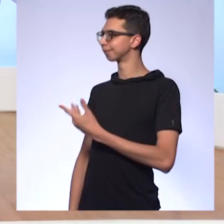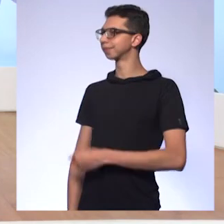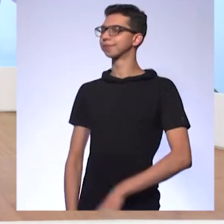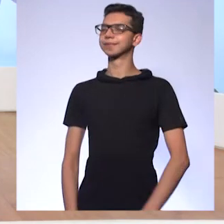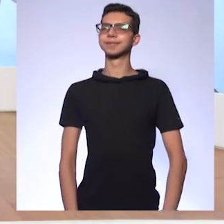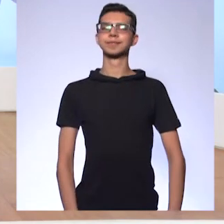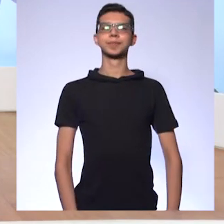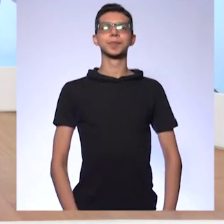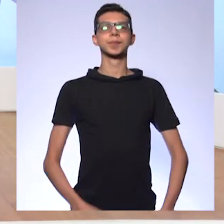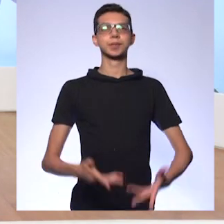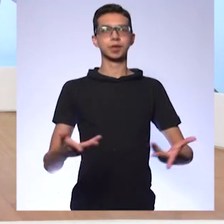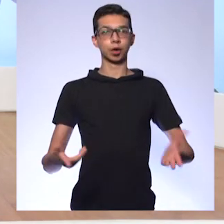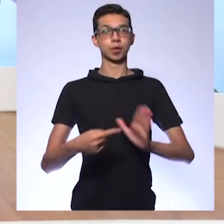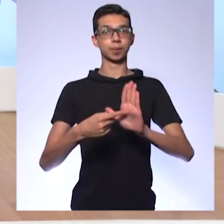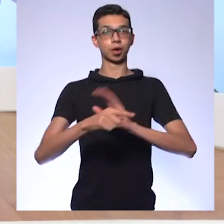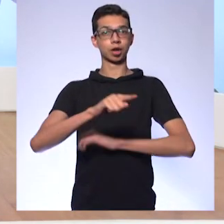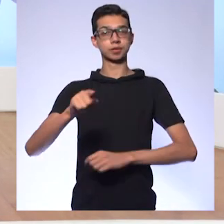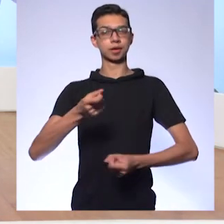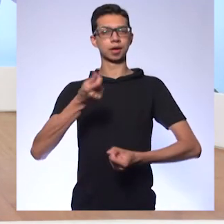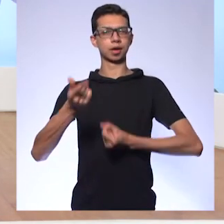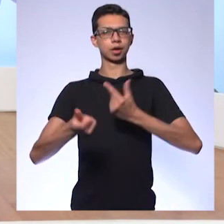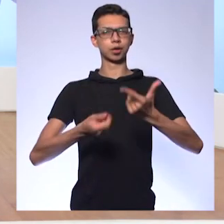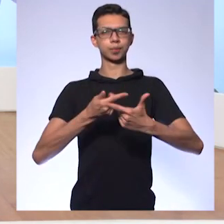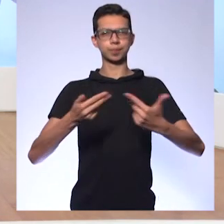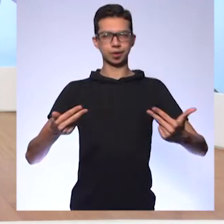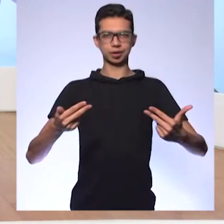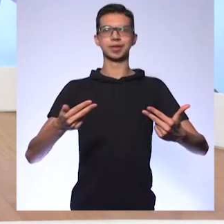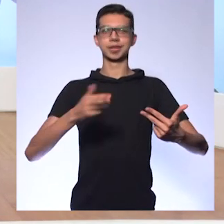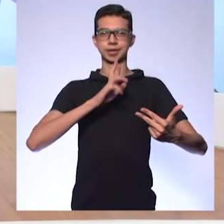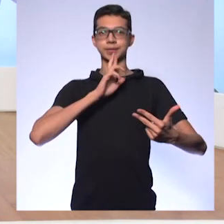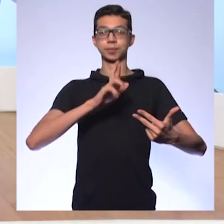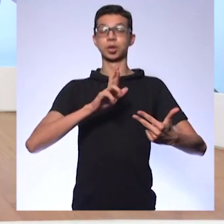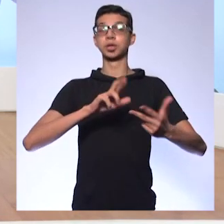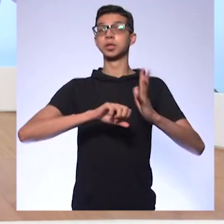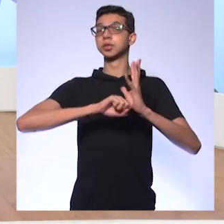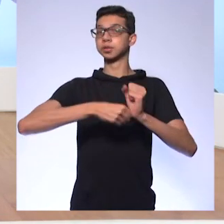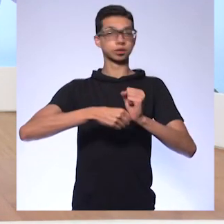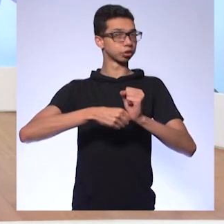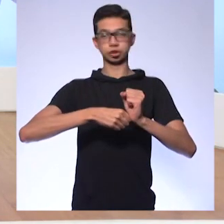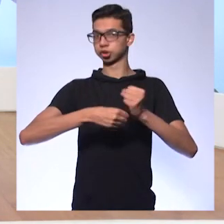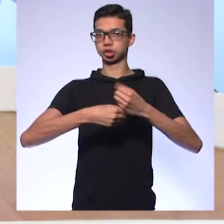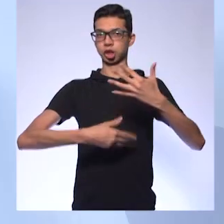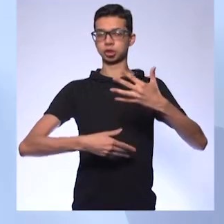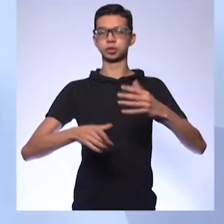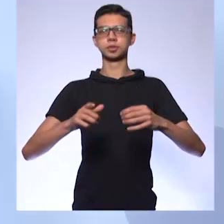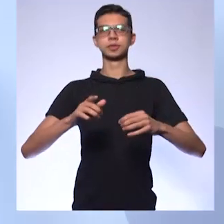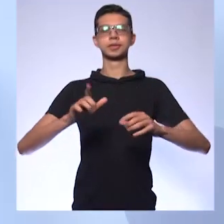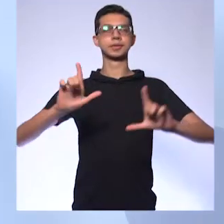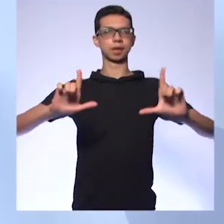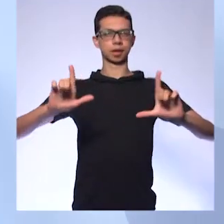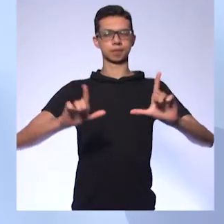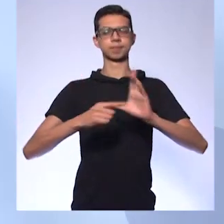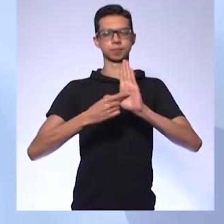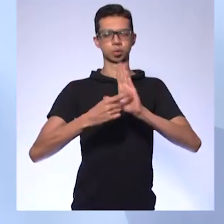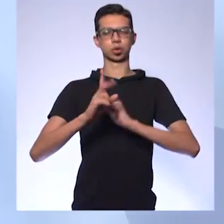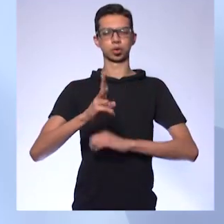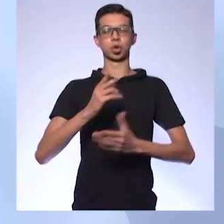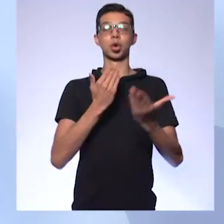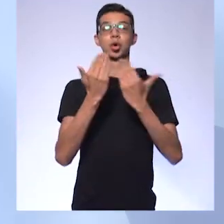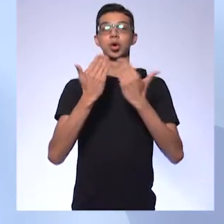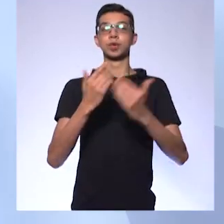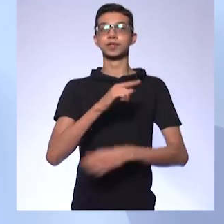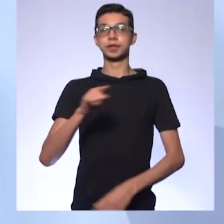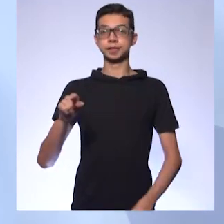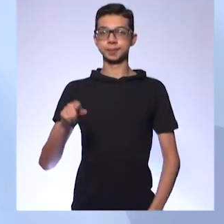vou passar para vocês agora algumas afirmativas. Eu não vou fechar o chat, não vou fechar a tela, vou deixar aberto, vou conversando com vocês